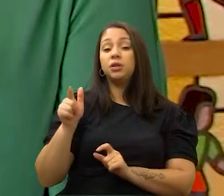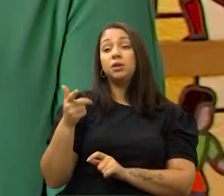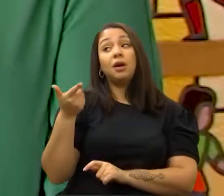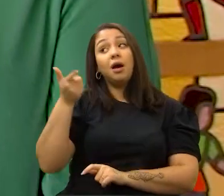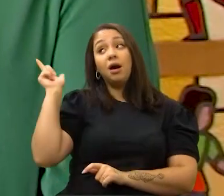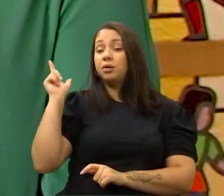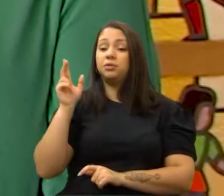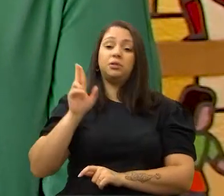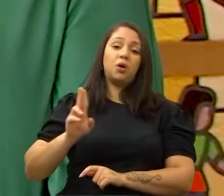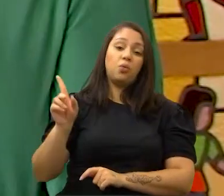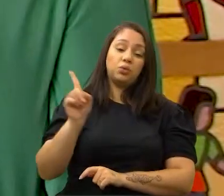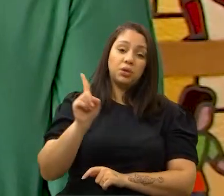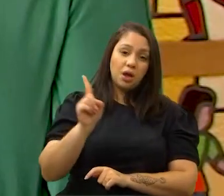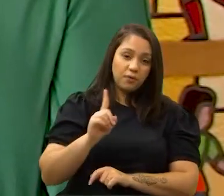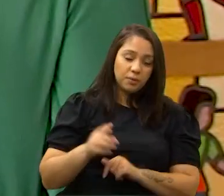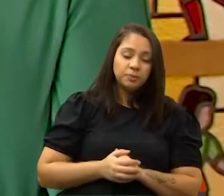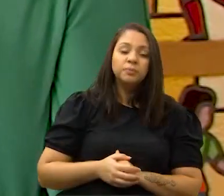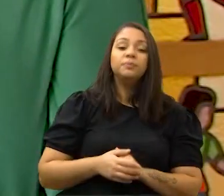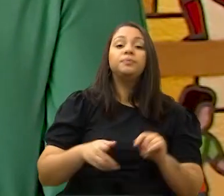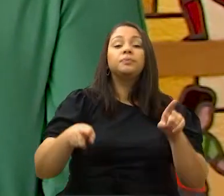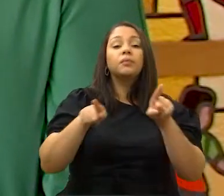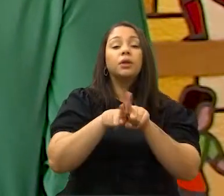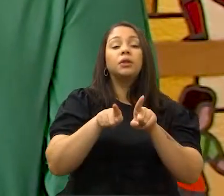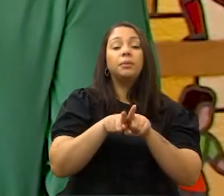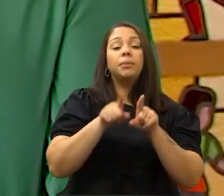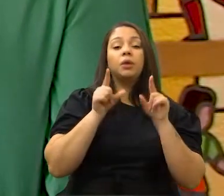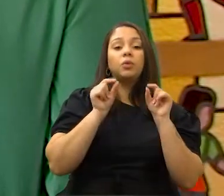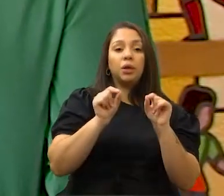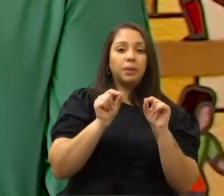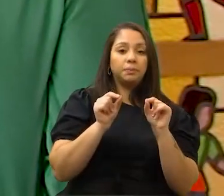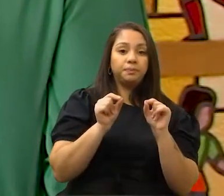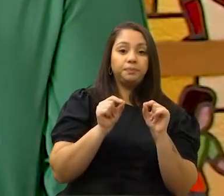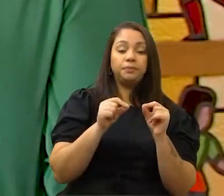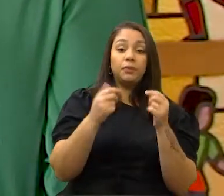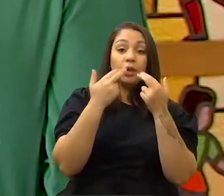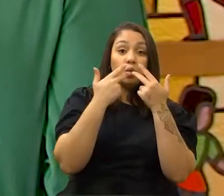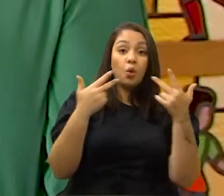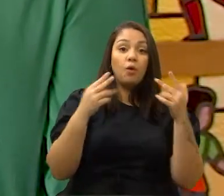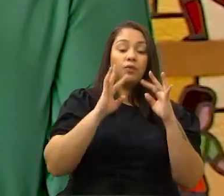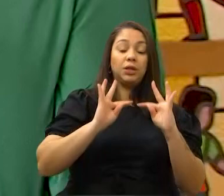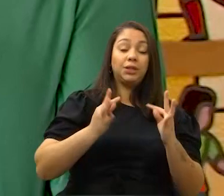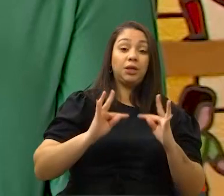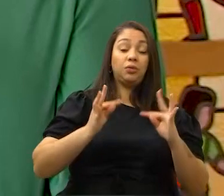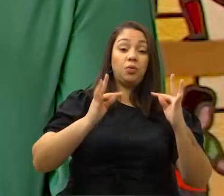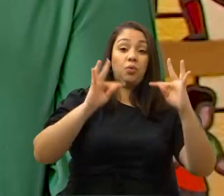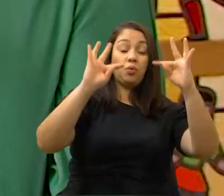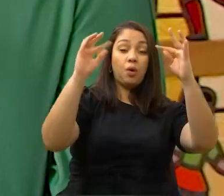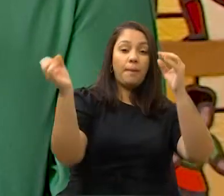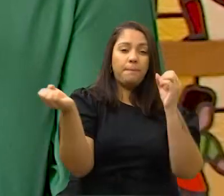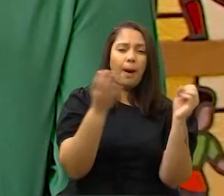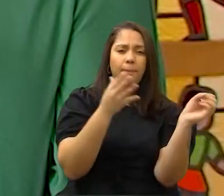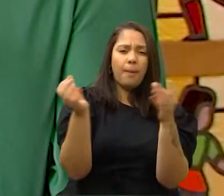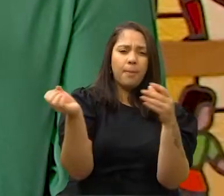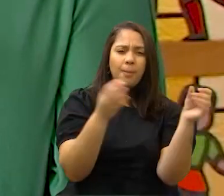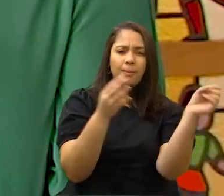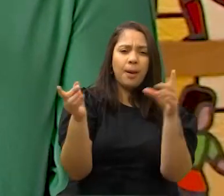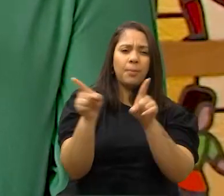não usavam antes. Também a inovação